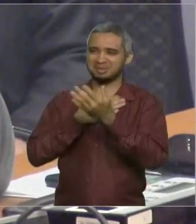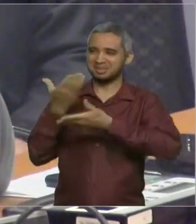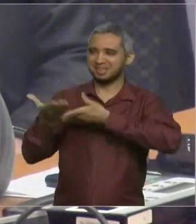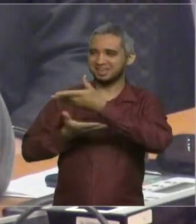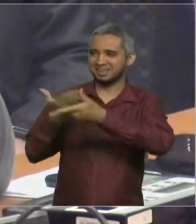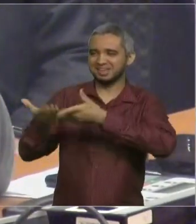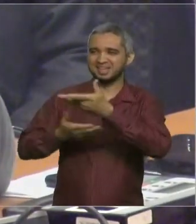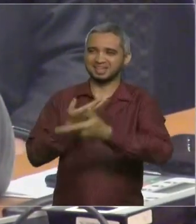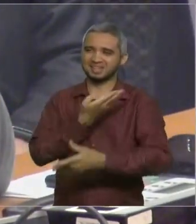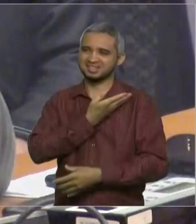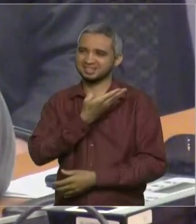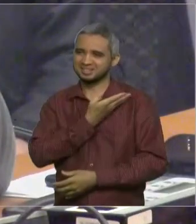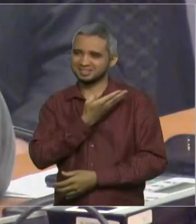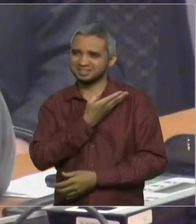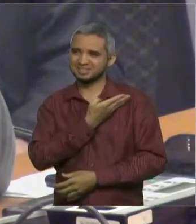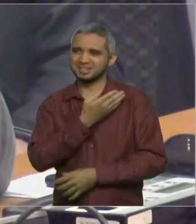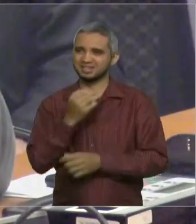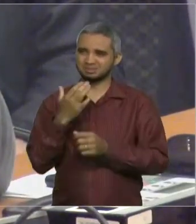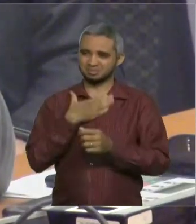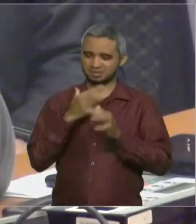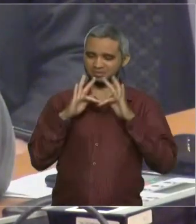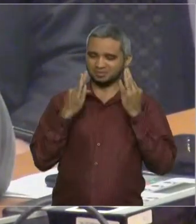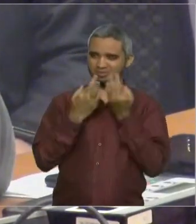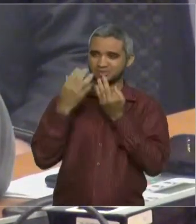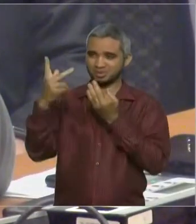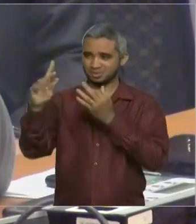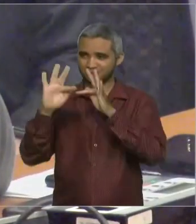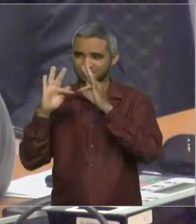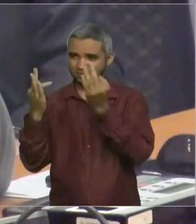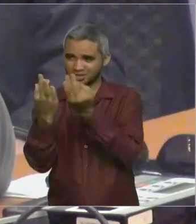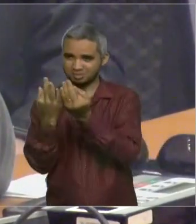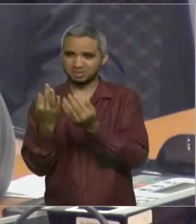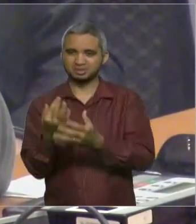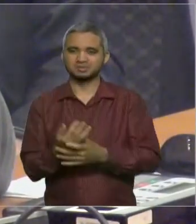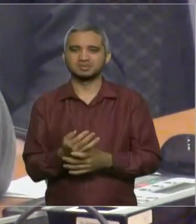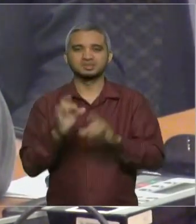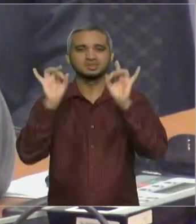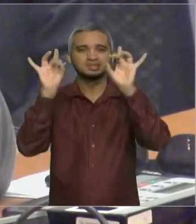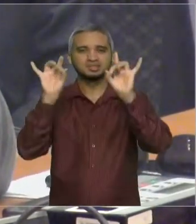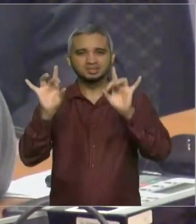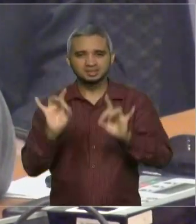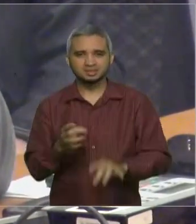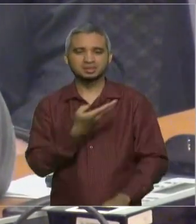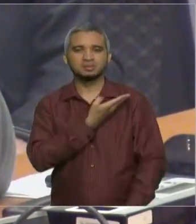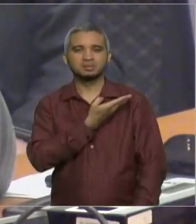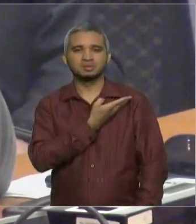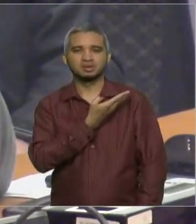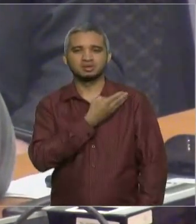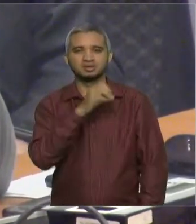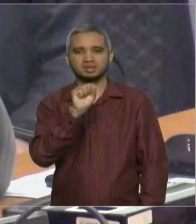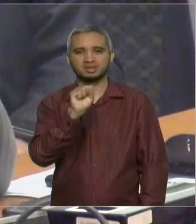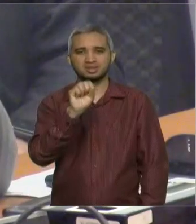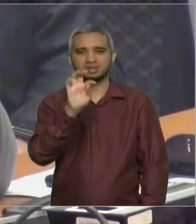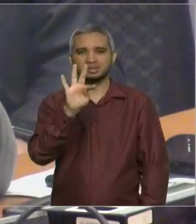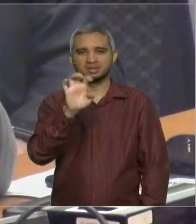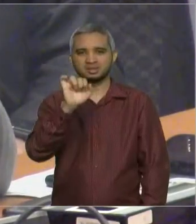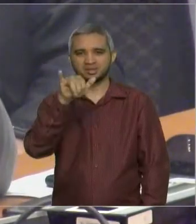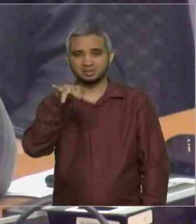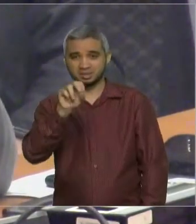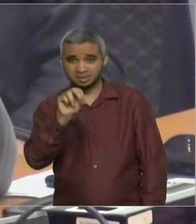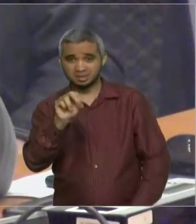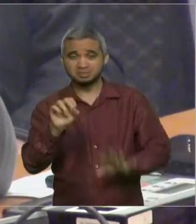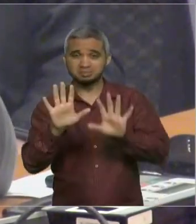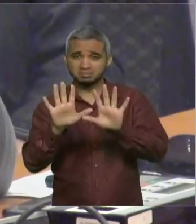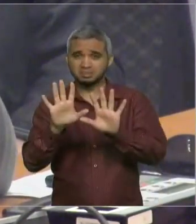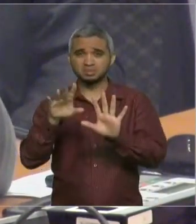minha família tem com a sua, em especial com o nosso amigo Estênio. Mas após de conhecer